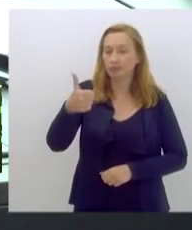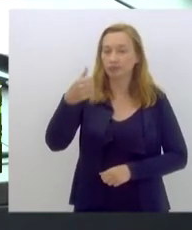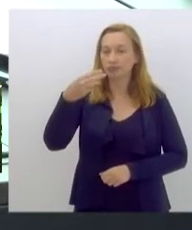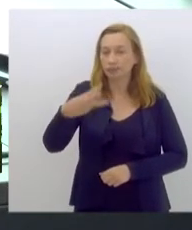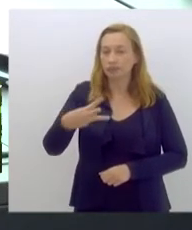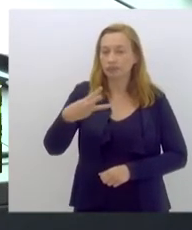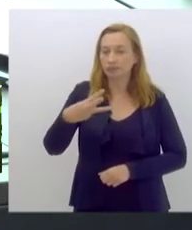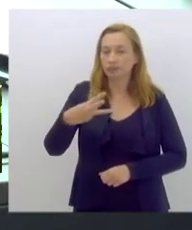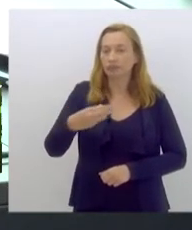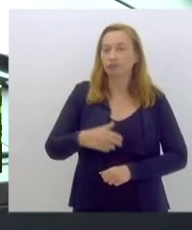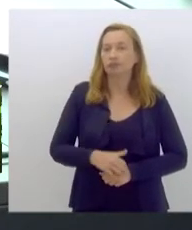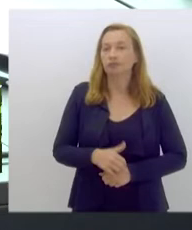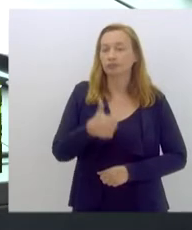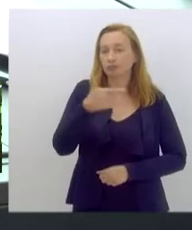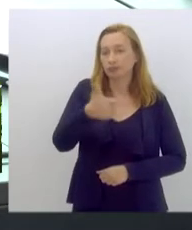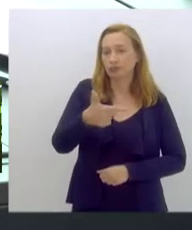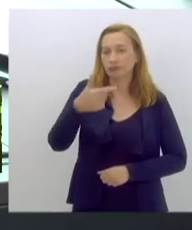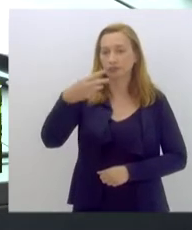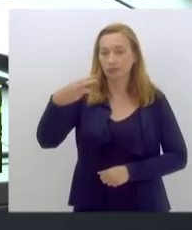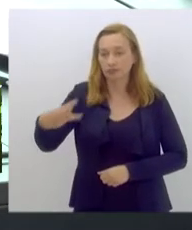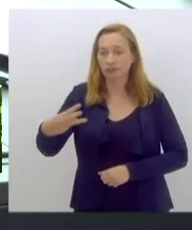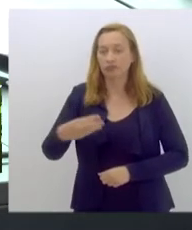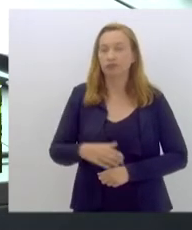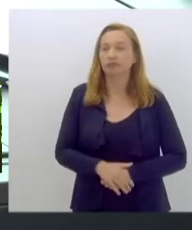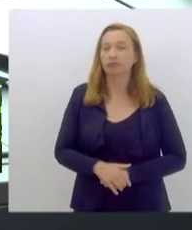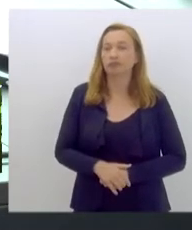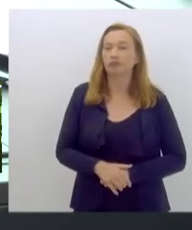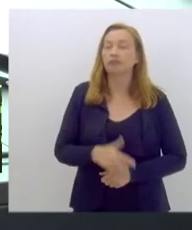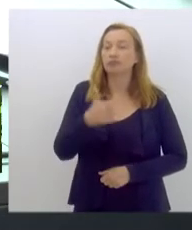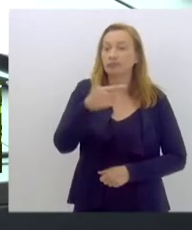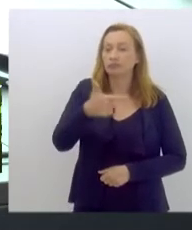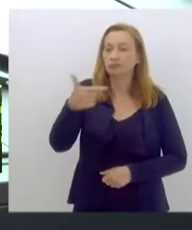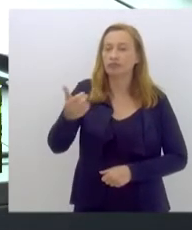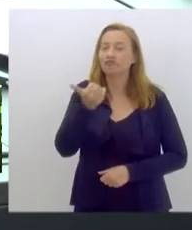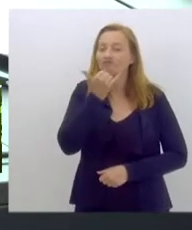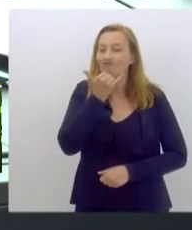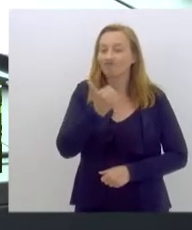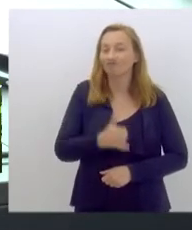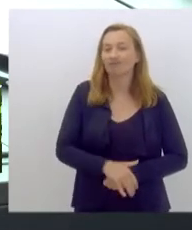6413 de 23, de 22, desculpe.